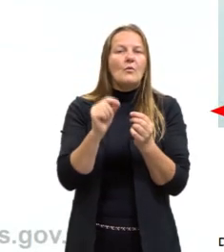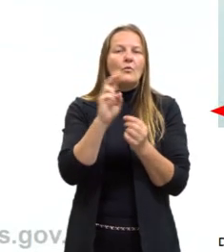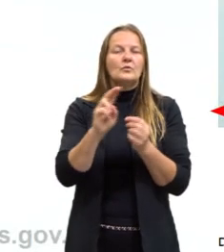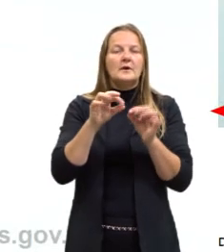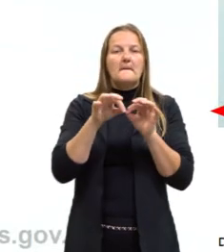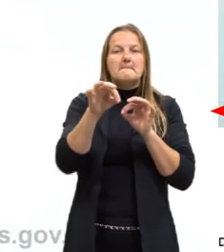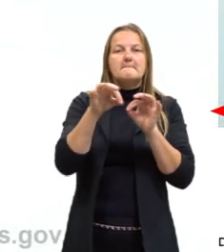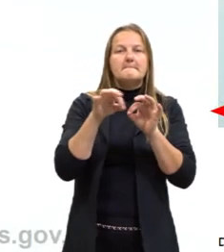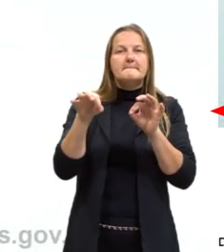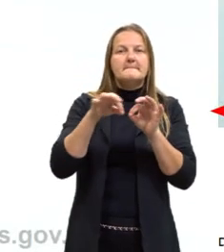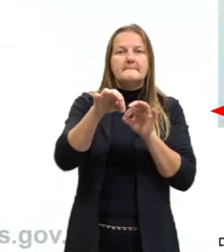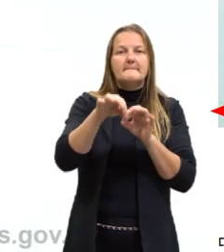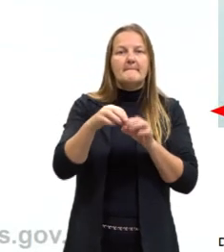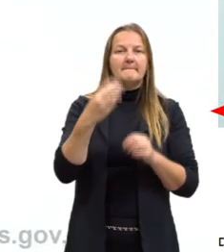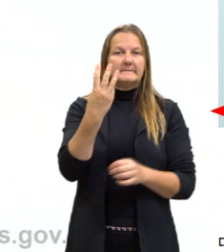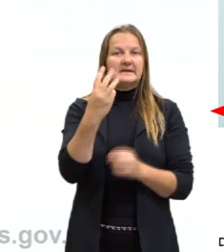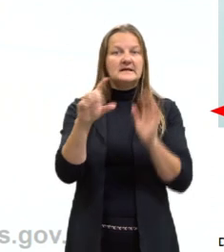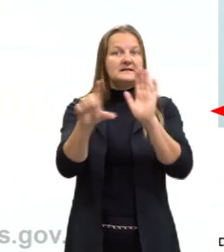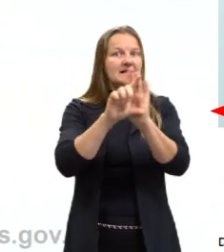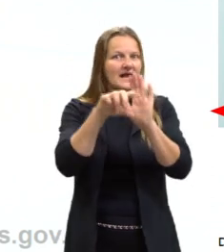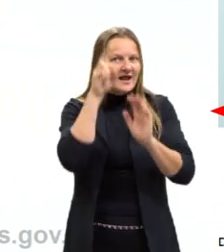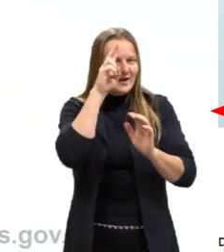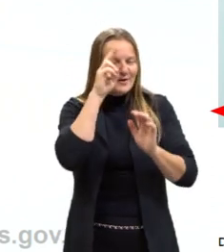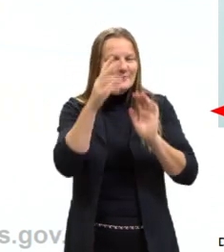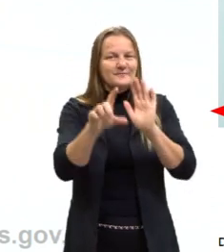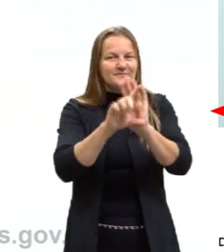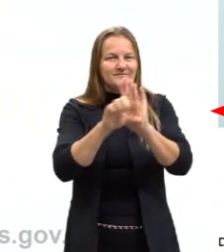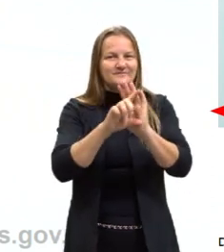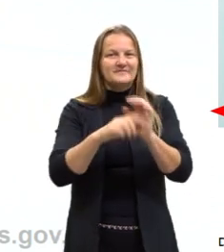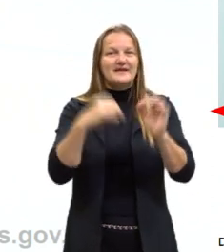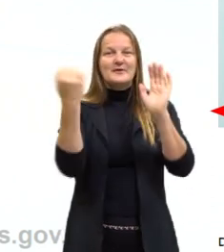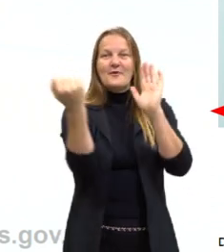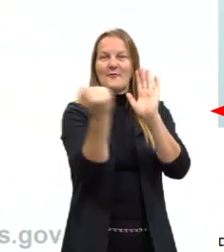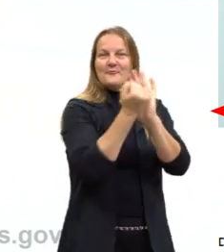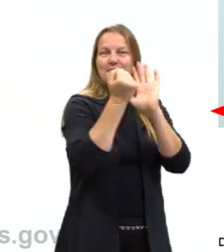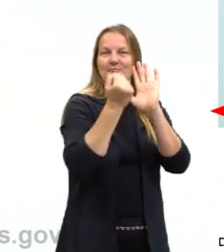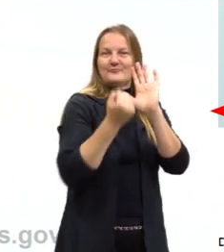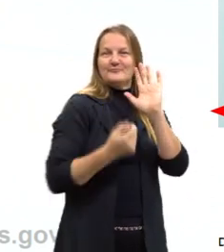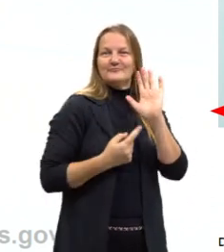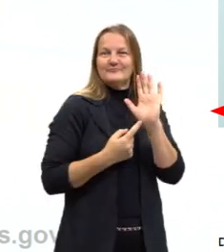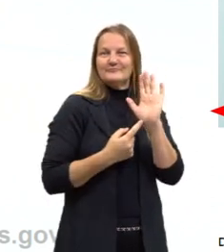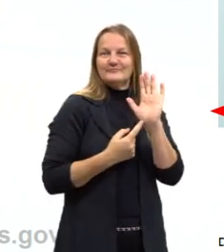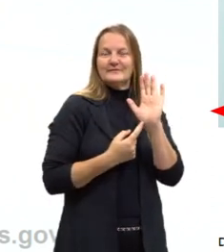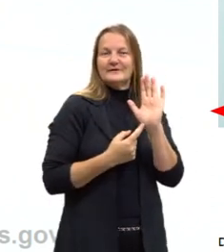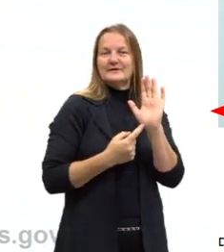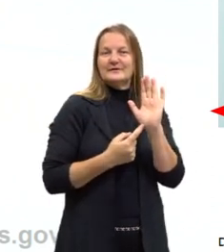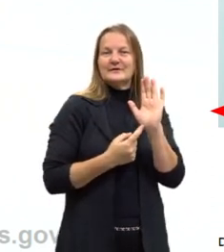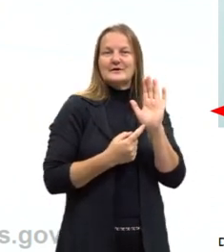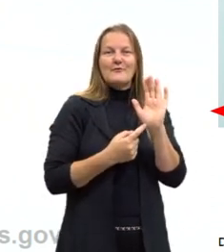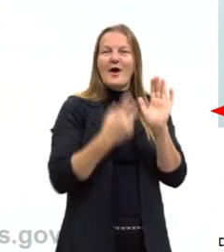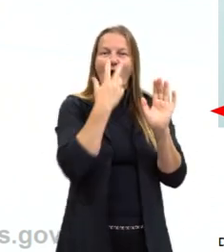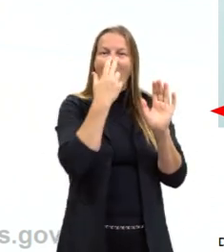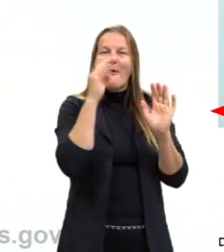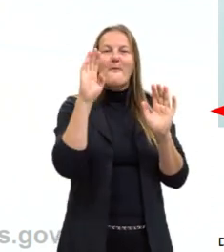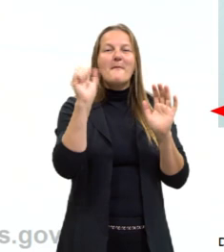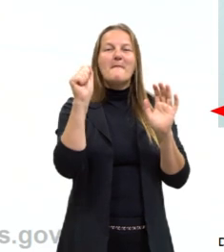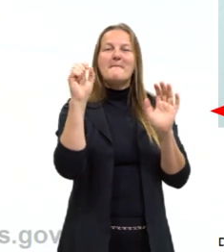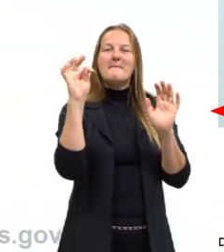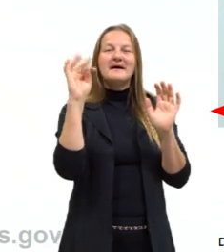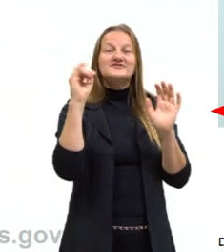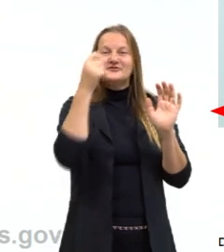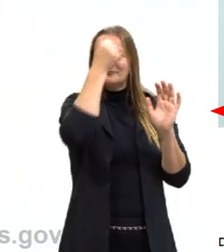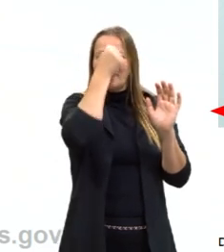as três leis de Newton enfim eles acabaram bate a unidade de medida de força de Newton para